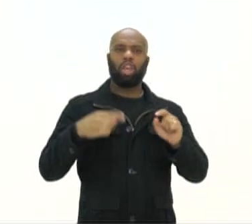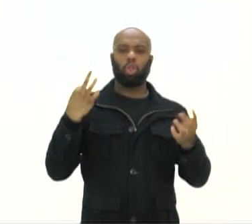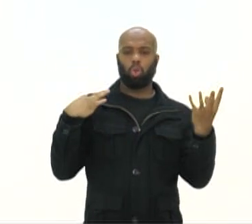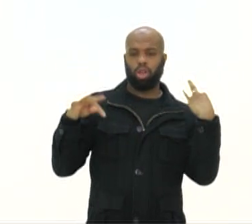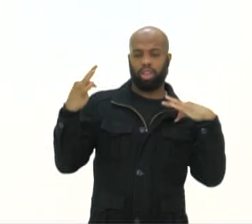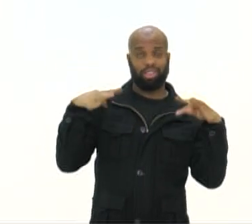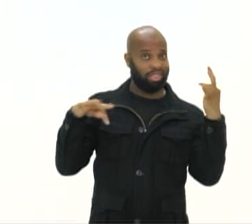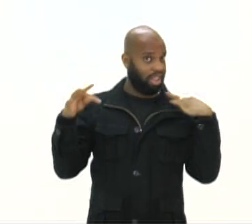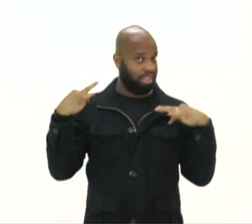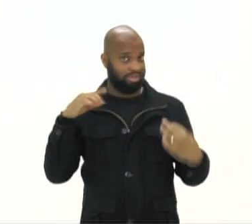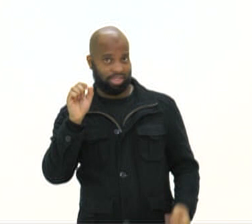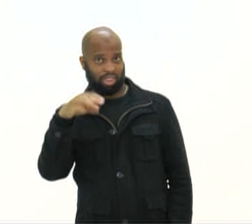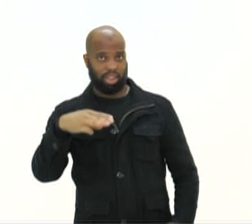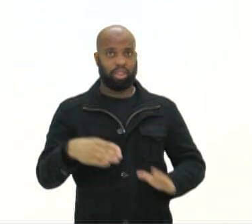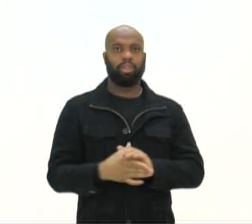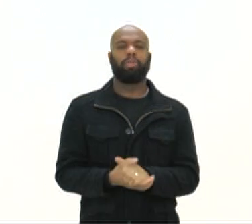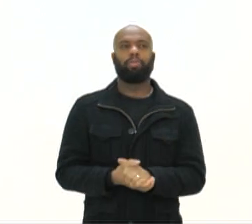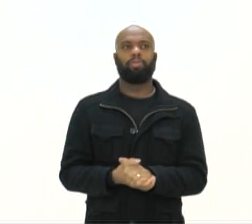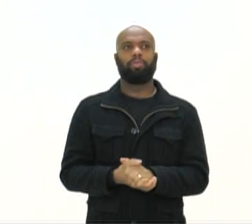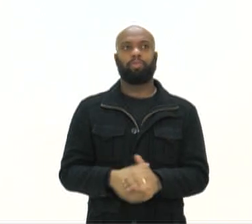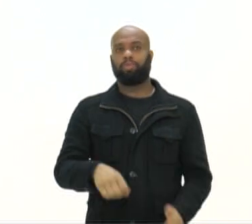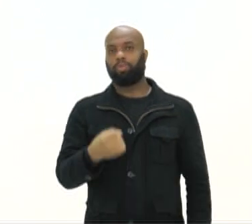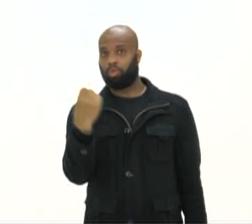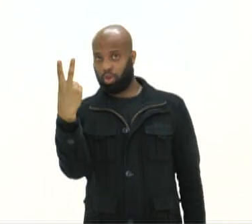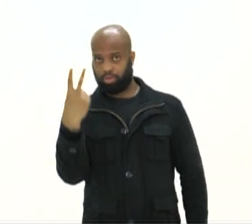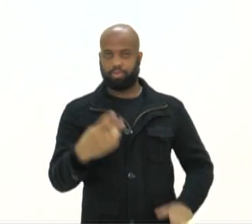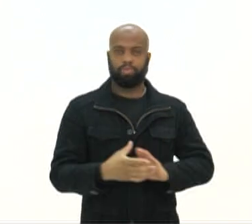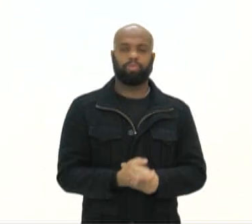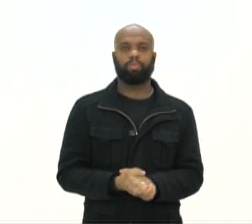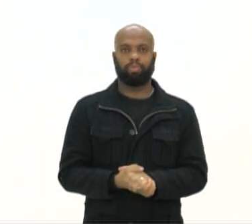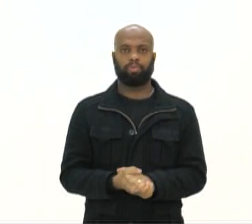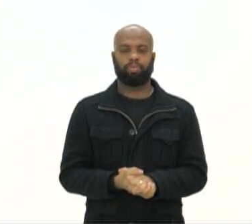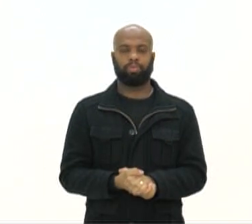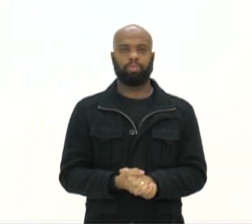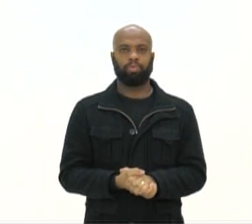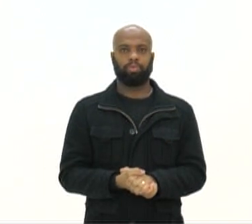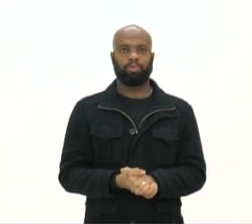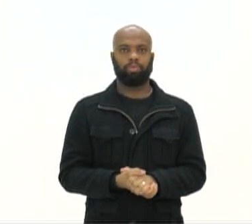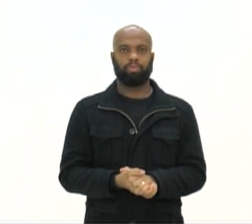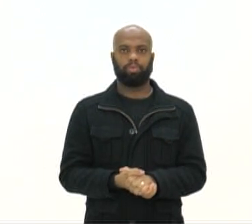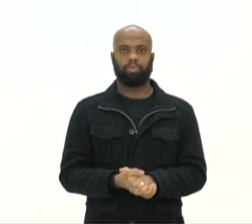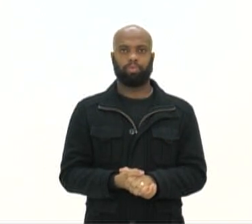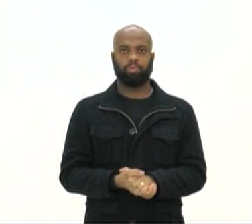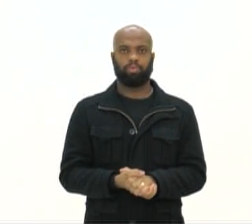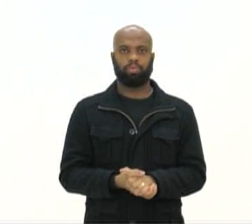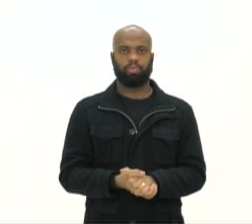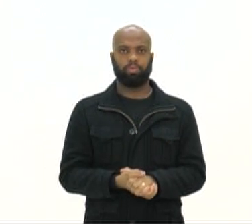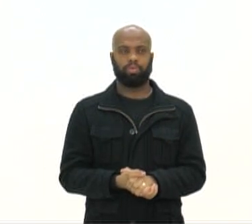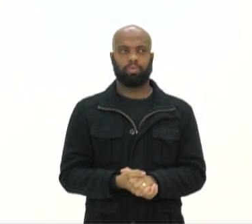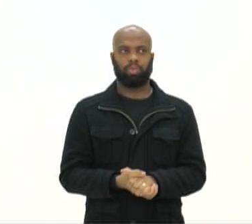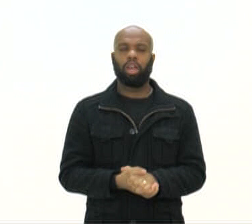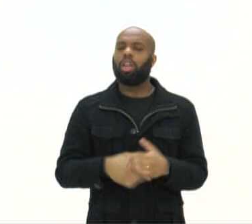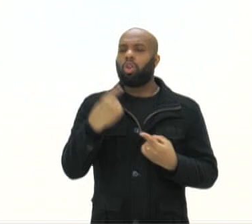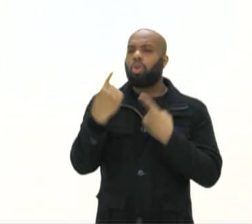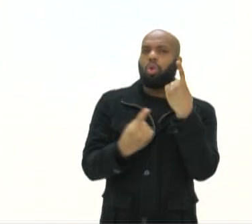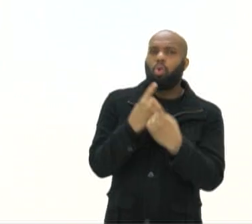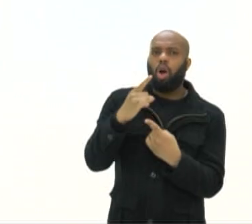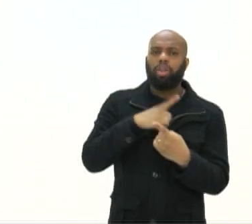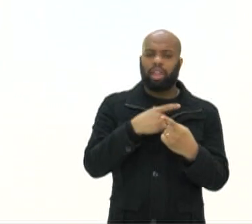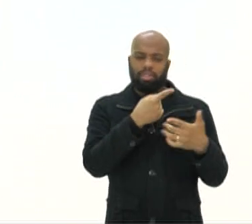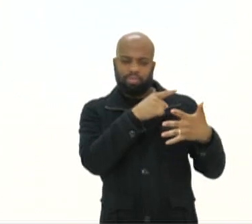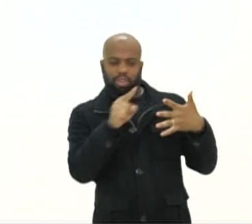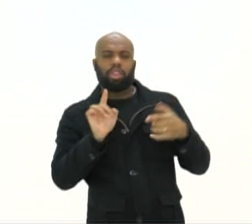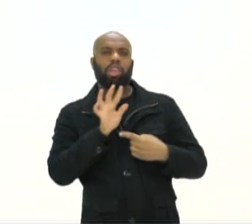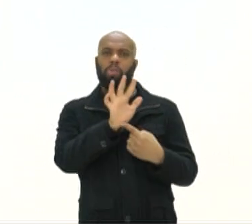turista? Number 2. What are the elements which shows it's a tourist? Qual é o elemento que